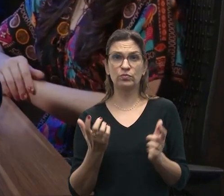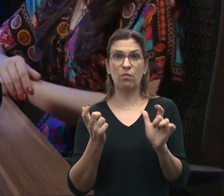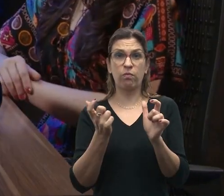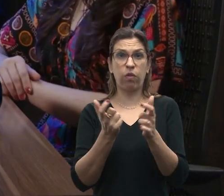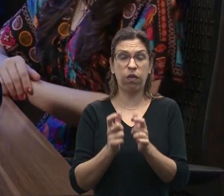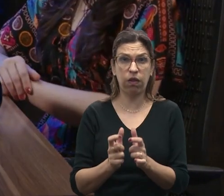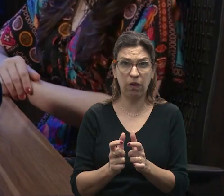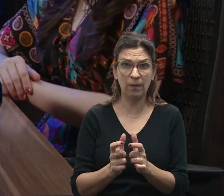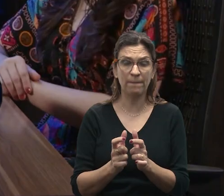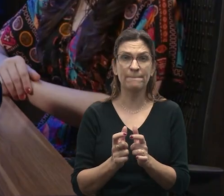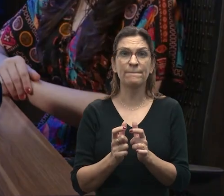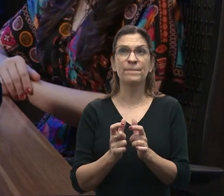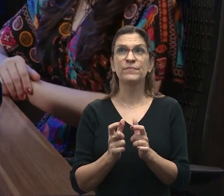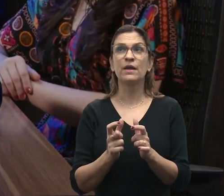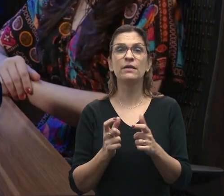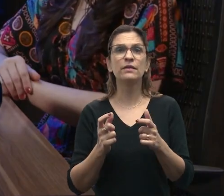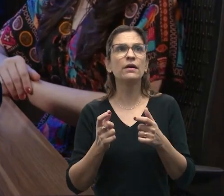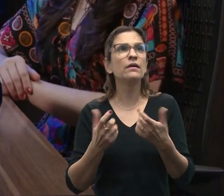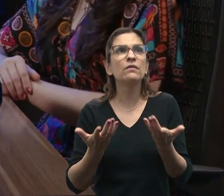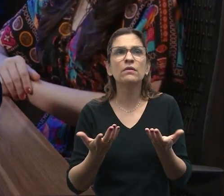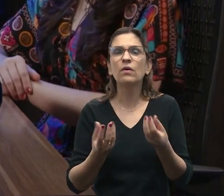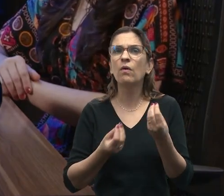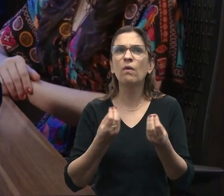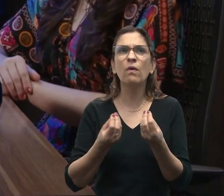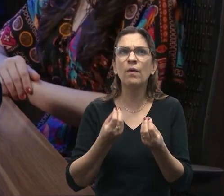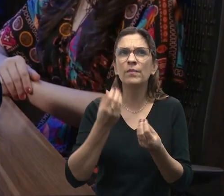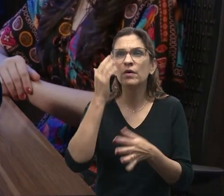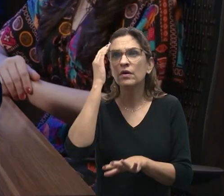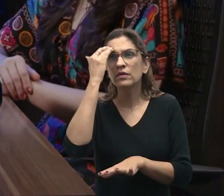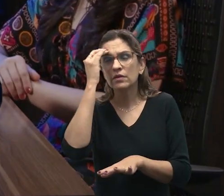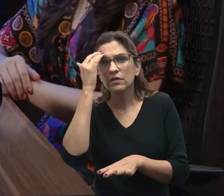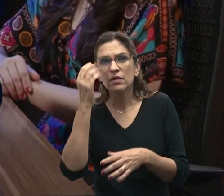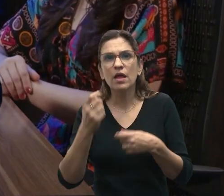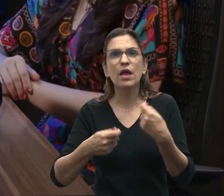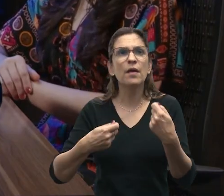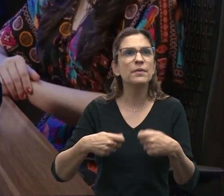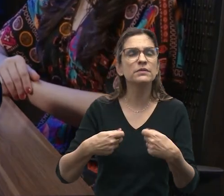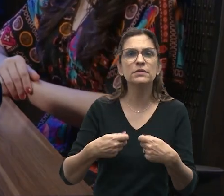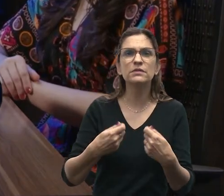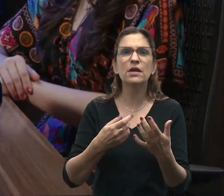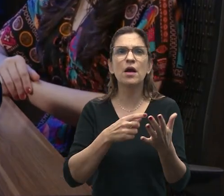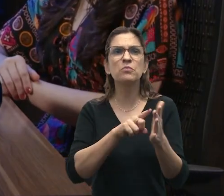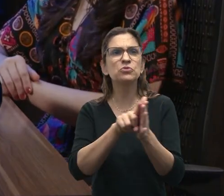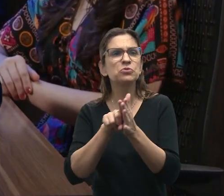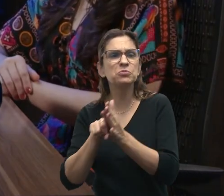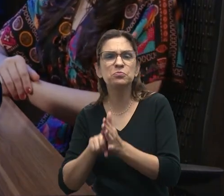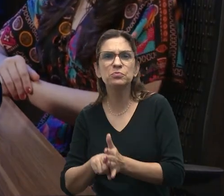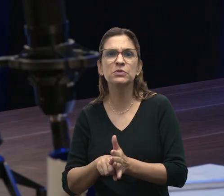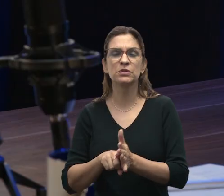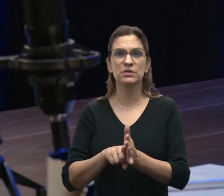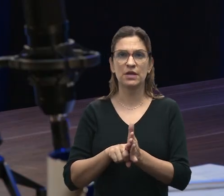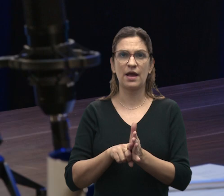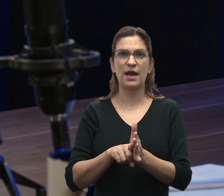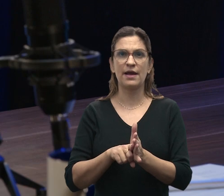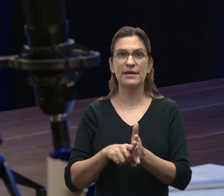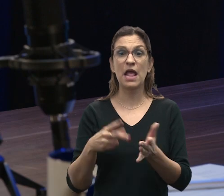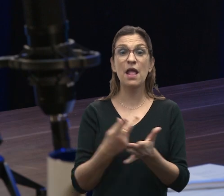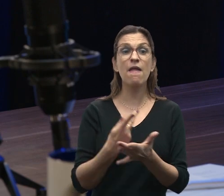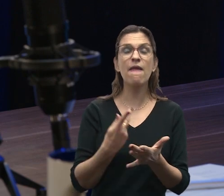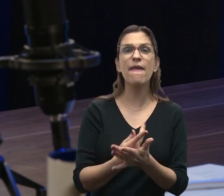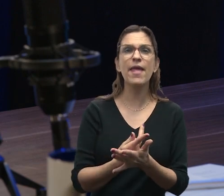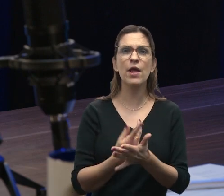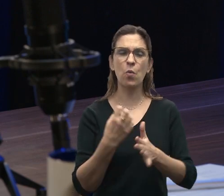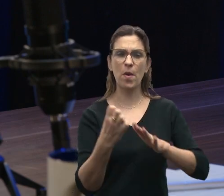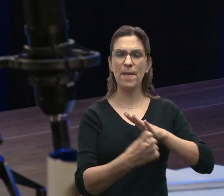nós precisamos entender, mas por que é que isso está acontecendo, né? Quem é que está falhando, né? Porque a